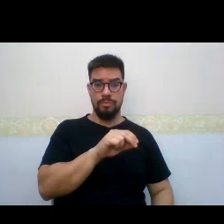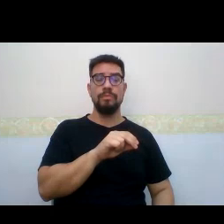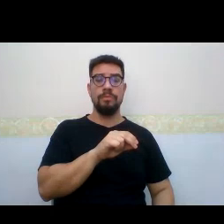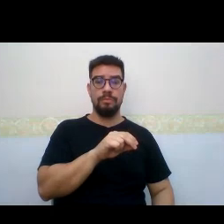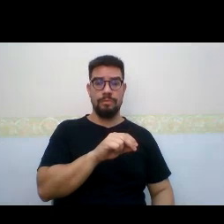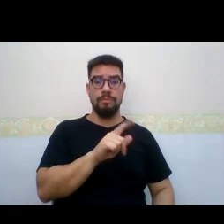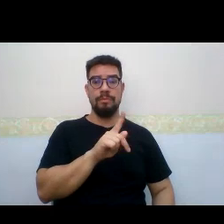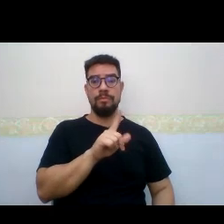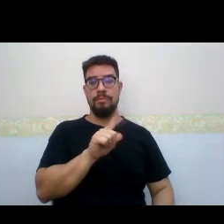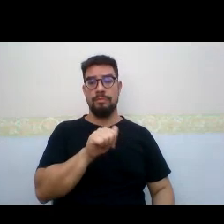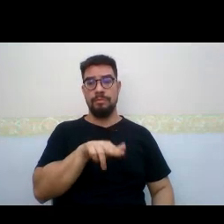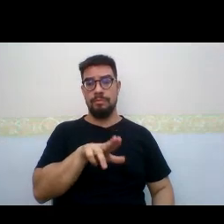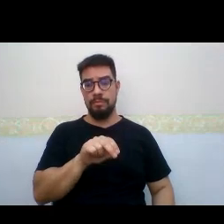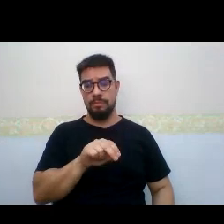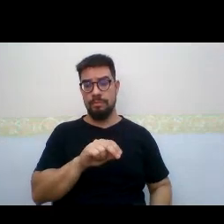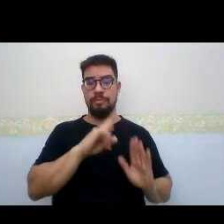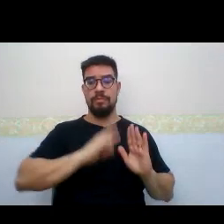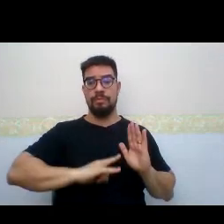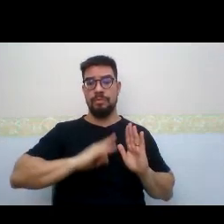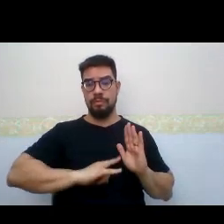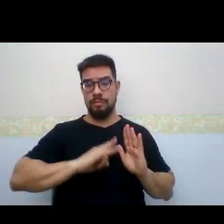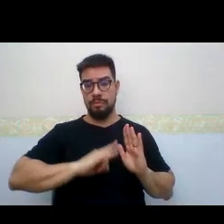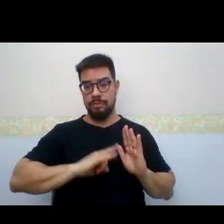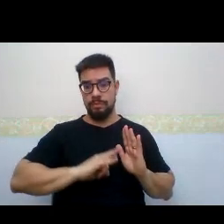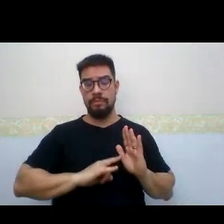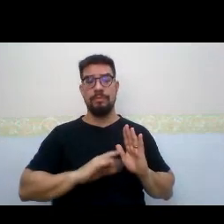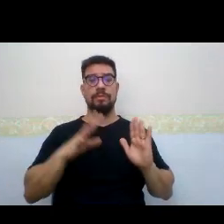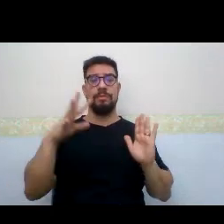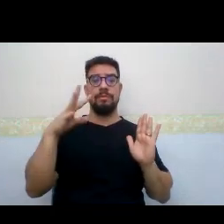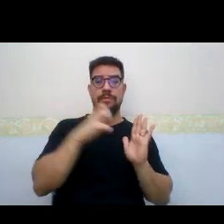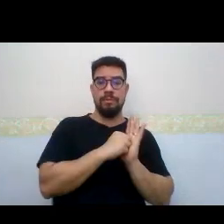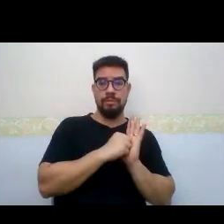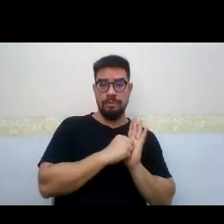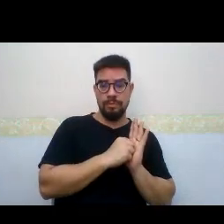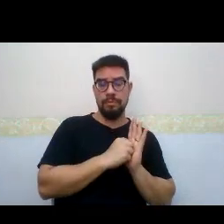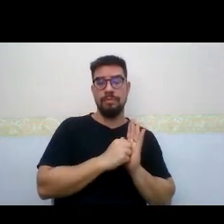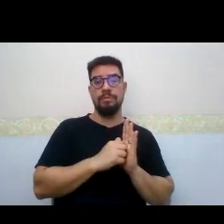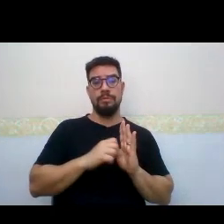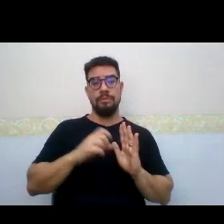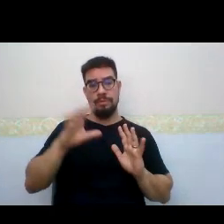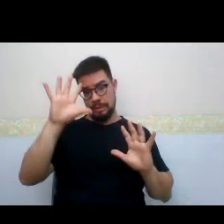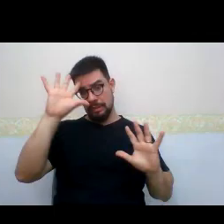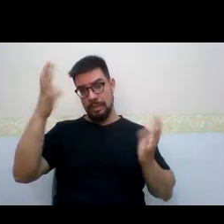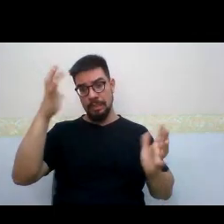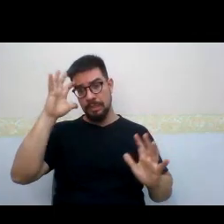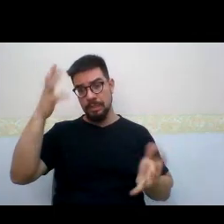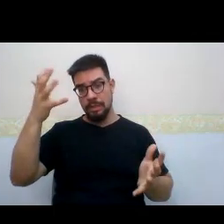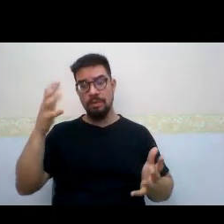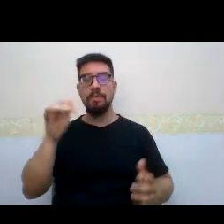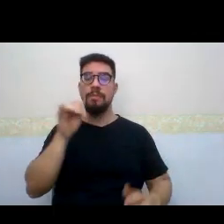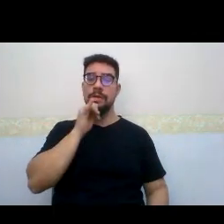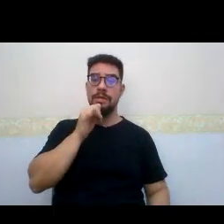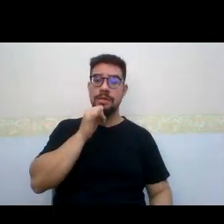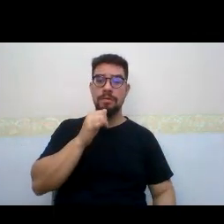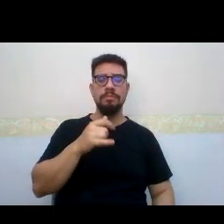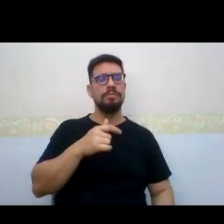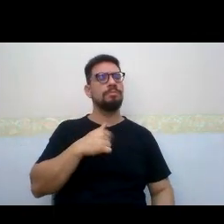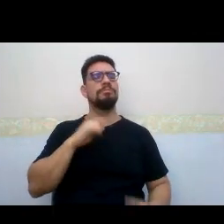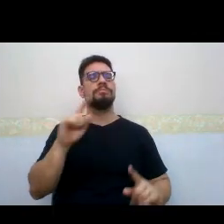Plano é um documento utilizado para registro de decisões do tipo: o que se pensa